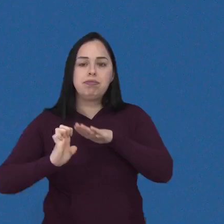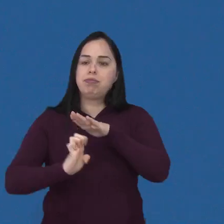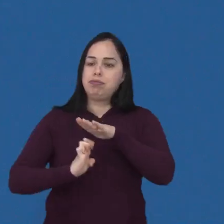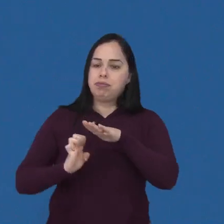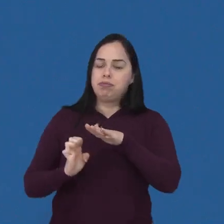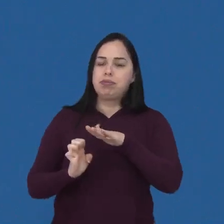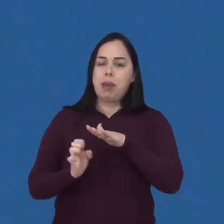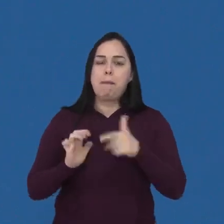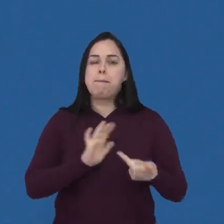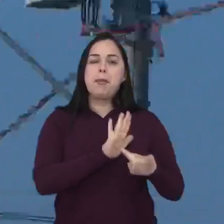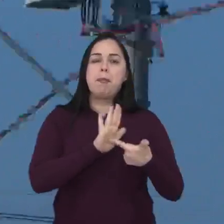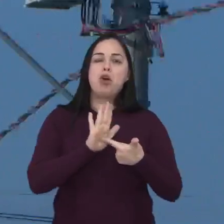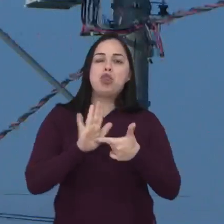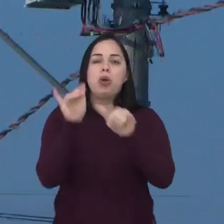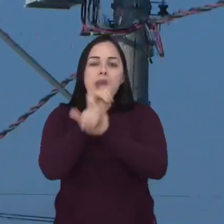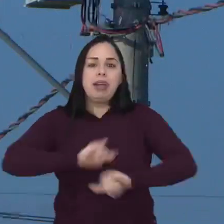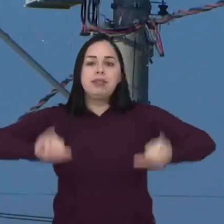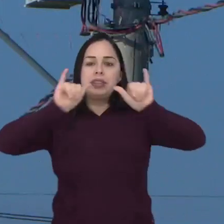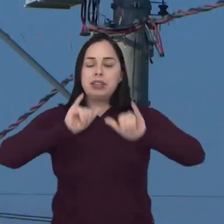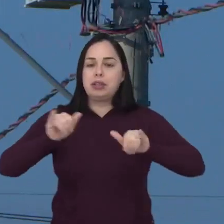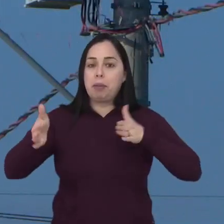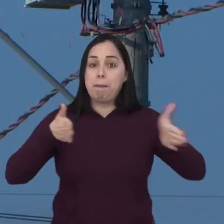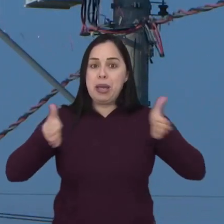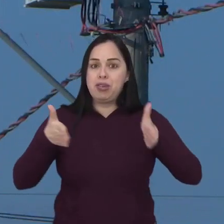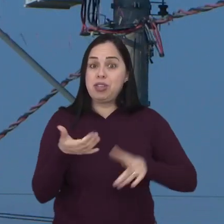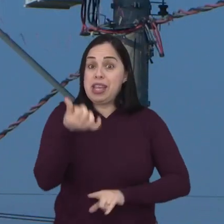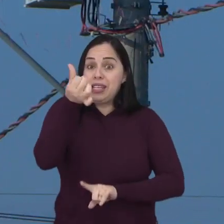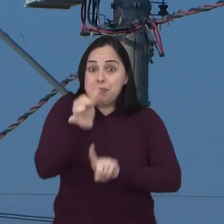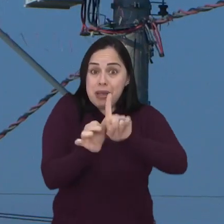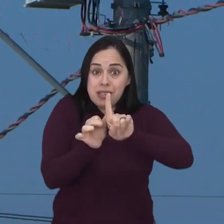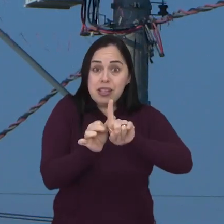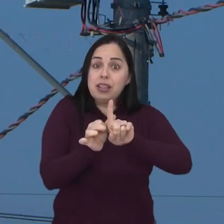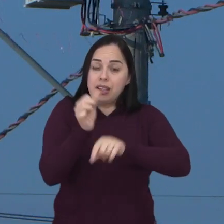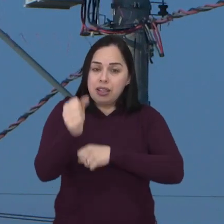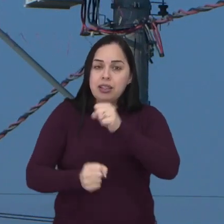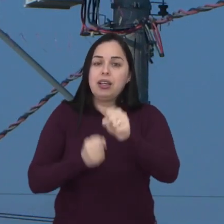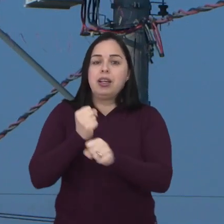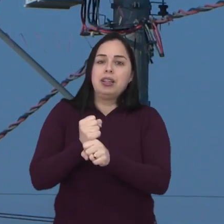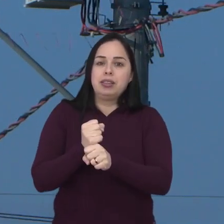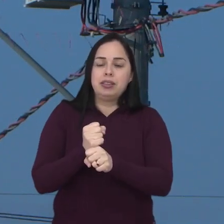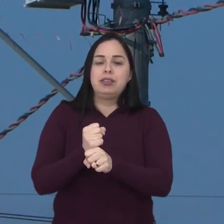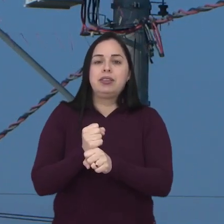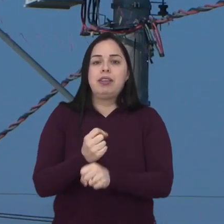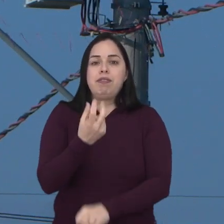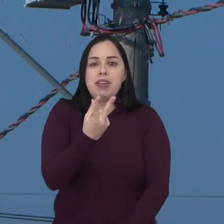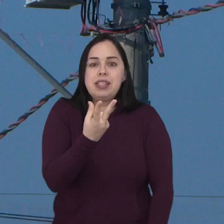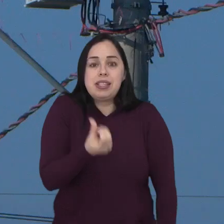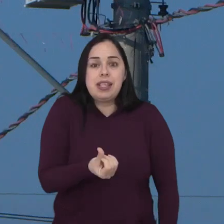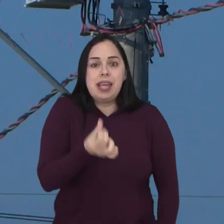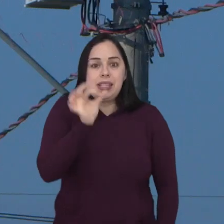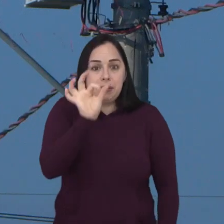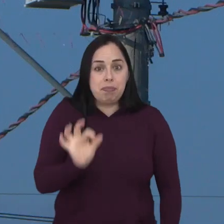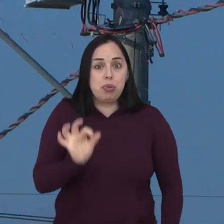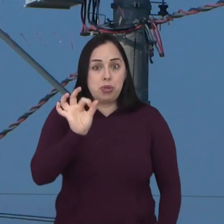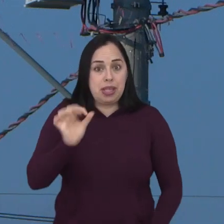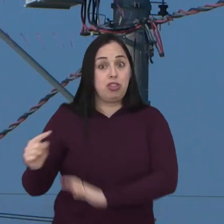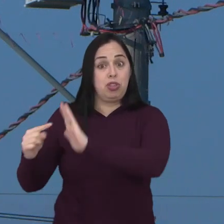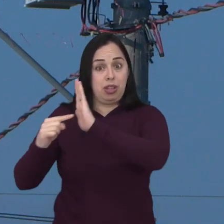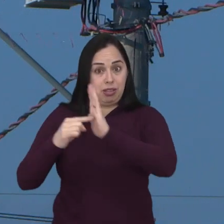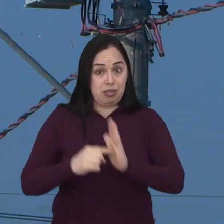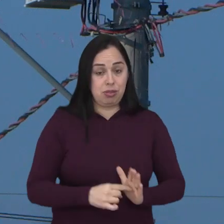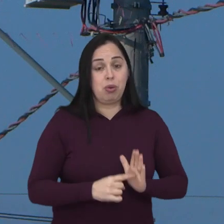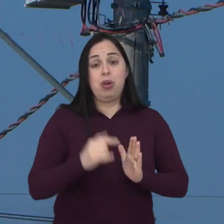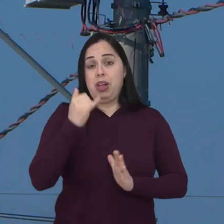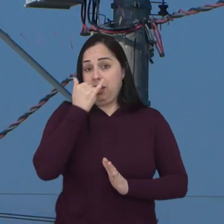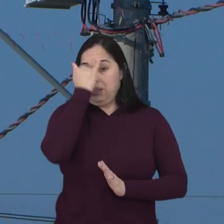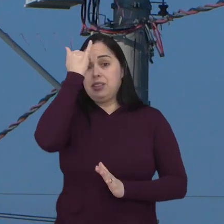pela distribuição de energia elétrica mostra que no primeiro semestre de 2024 houve uma queda de 26% no